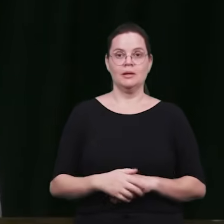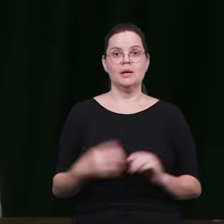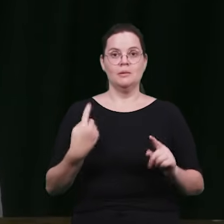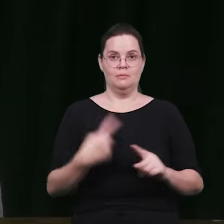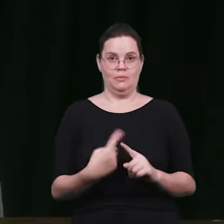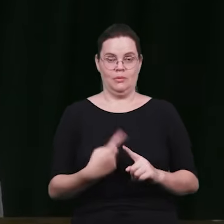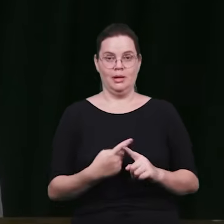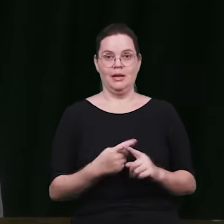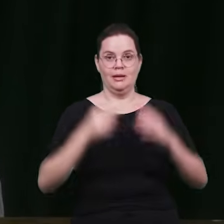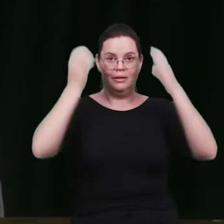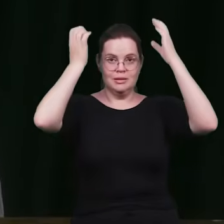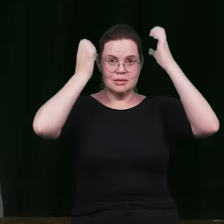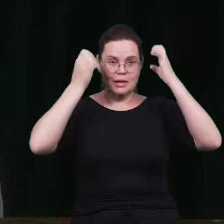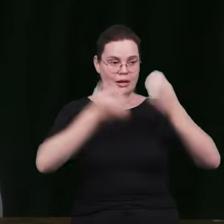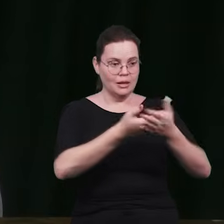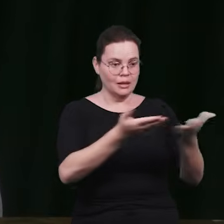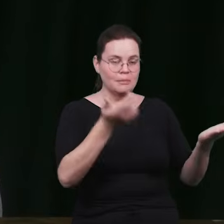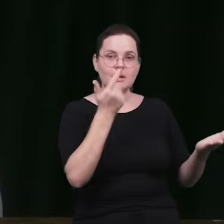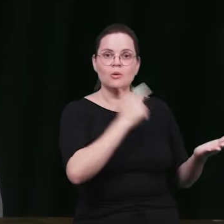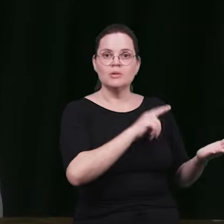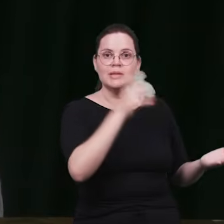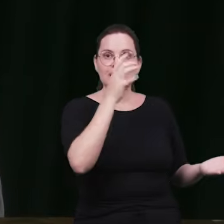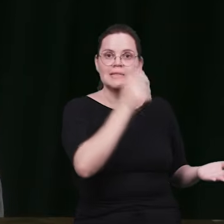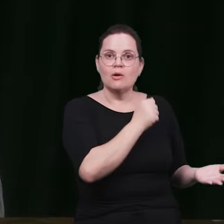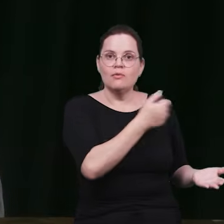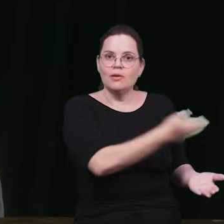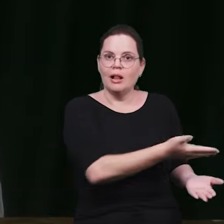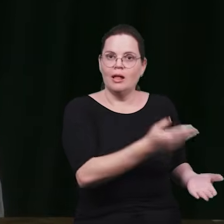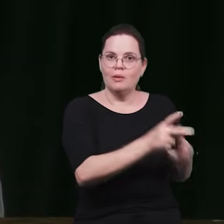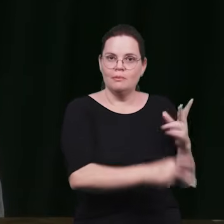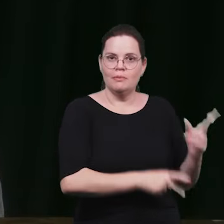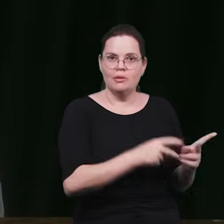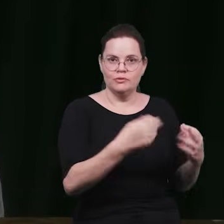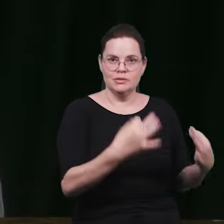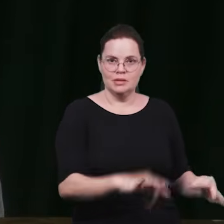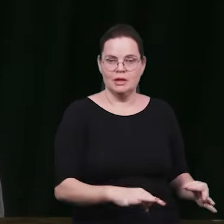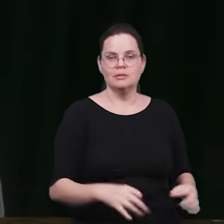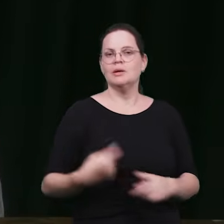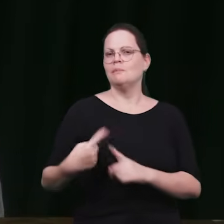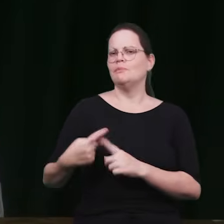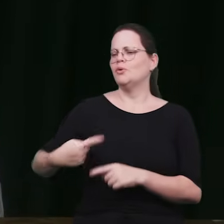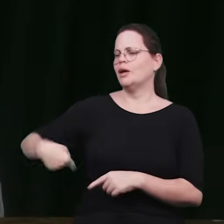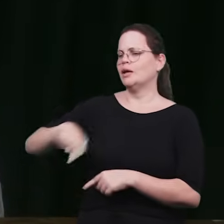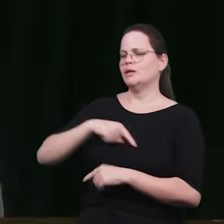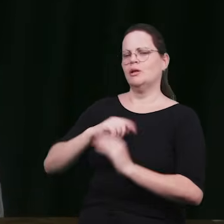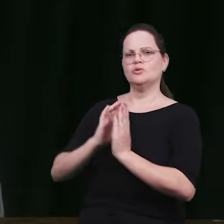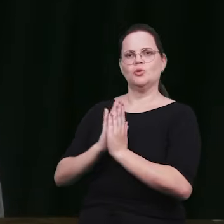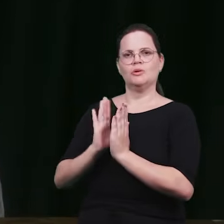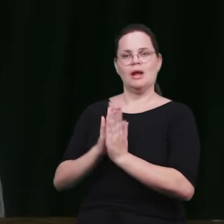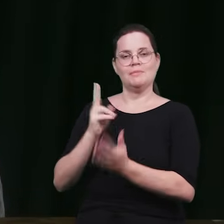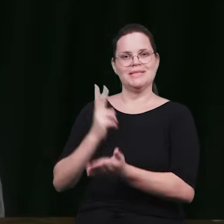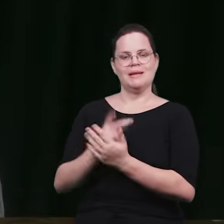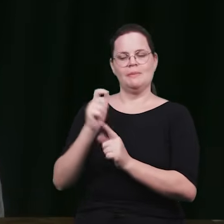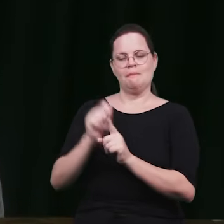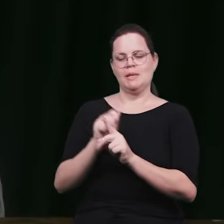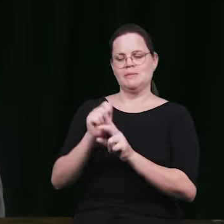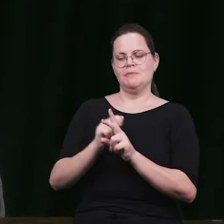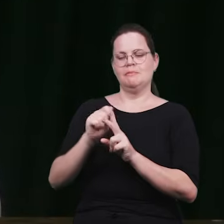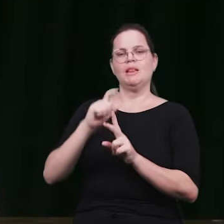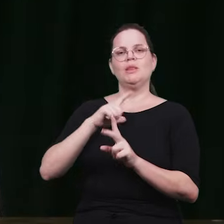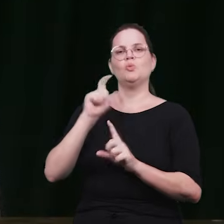povo. Por que nós oramos? Nós recebemos todos os meses os motivos de oração, Sim. não é